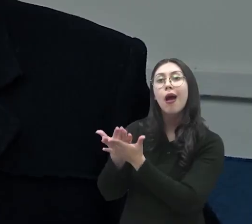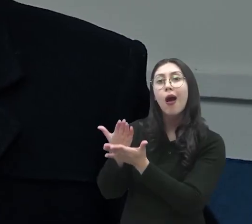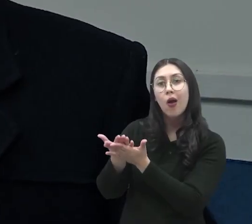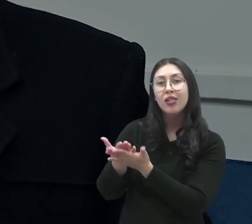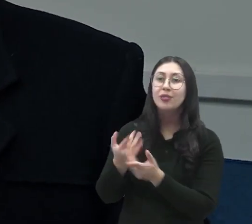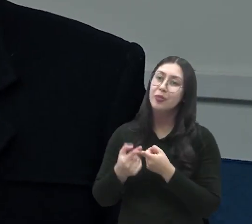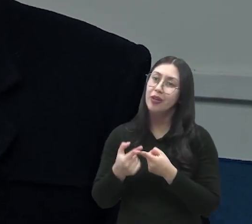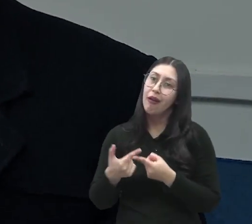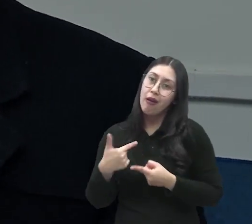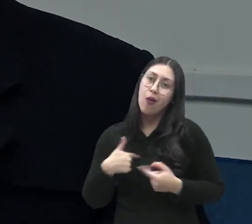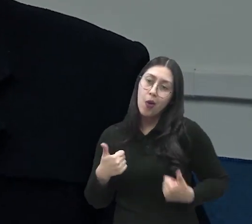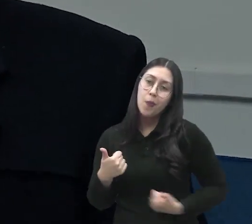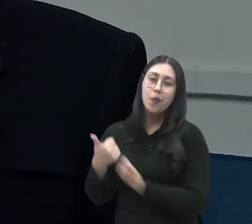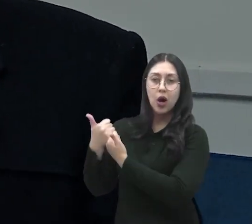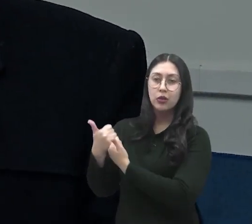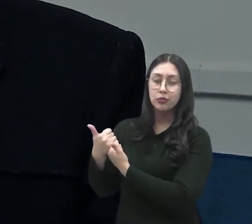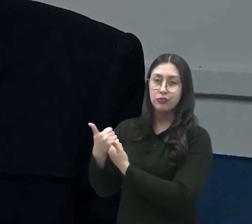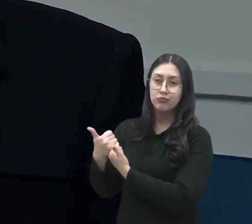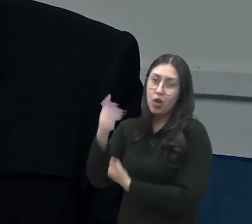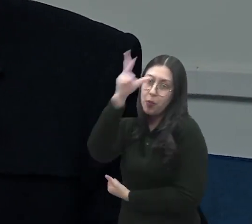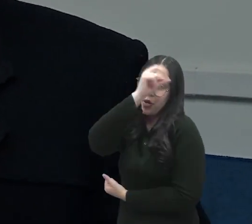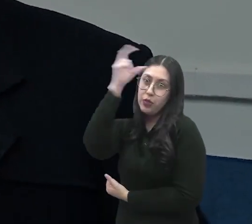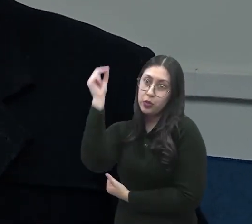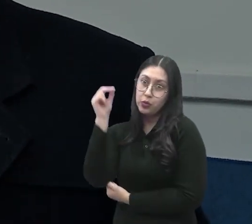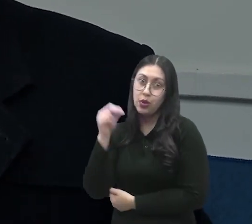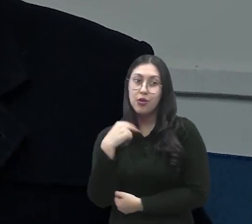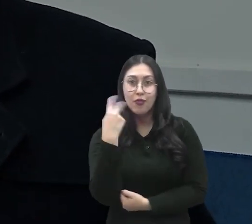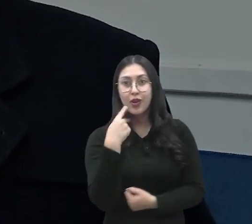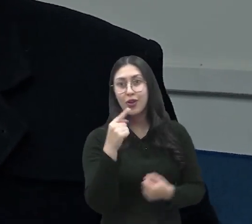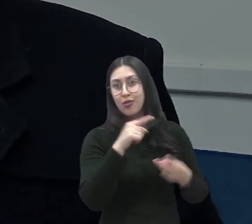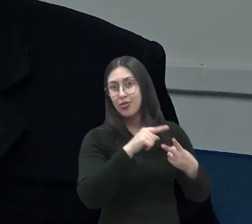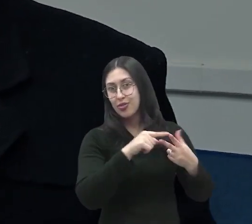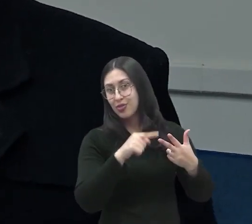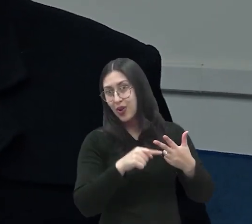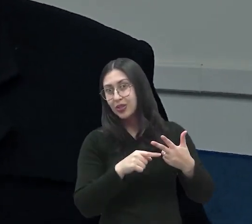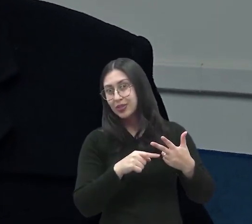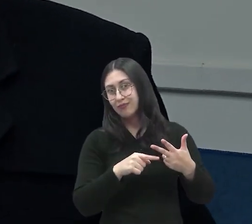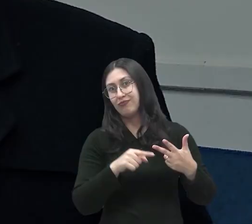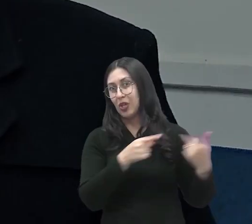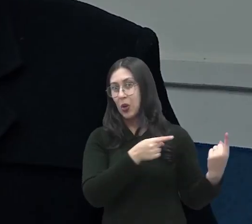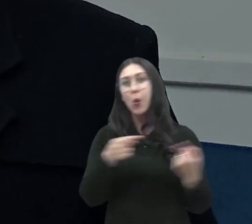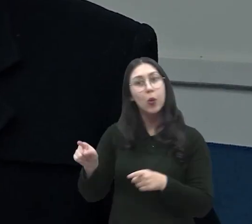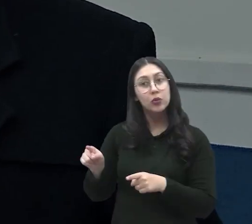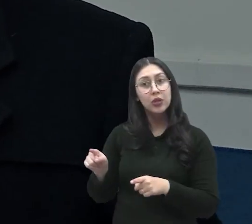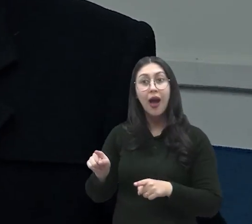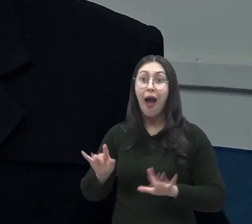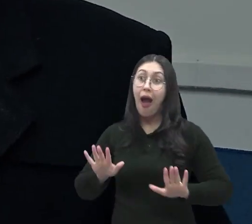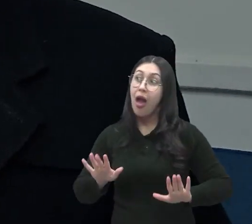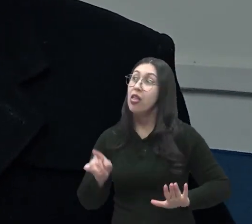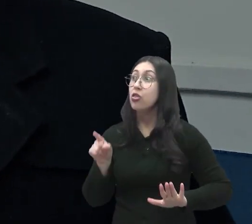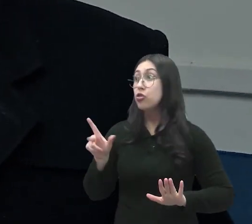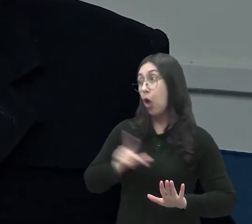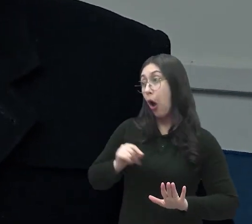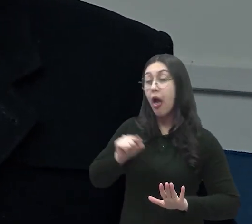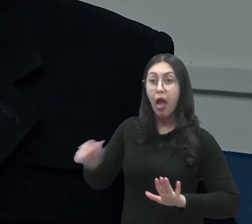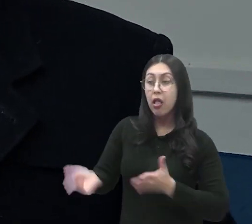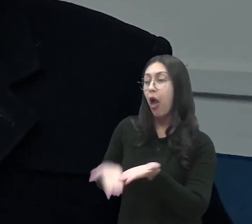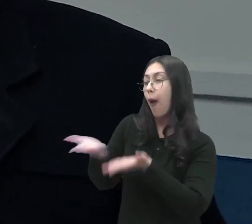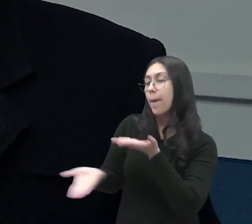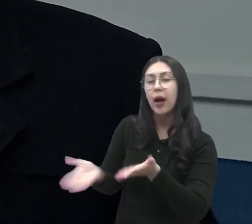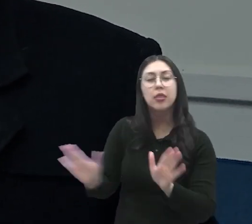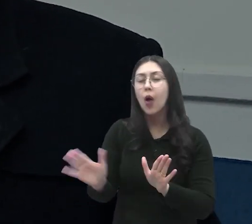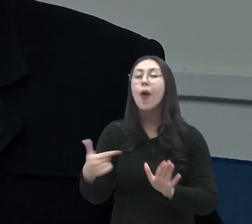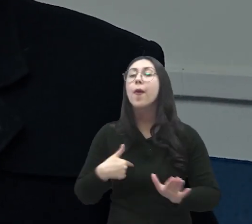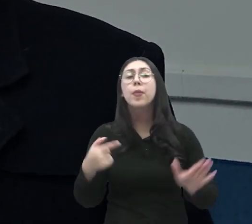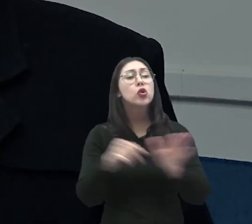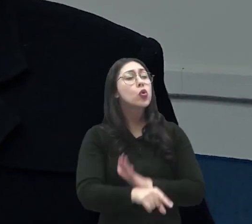eles querem visitar, uma vez que eu faço parte da base do governo e eles são oposição. Então, até para que não tenha nenhum entendimento de que eu estou privilegiando alguma escola, eu sempre